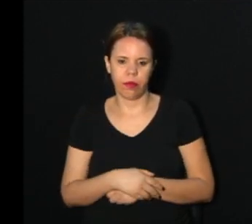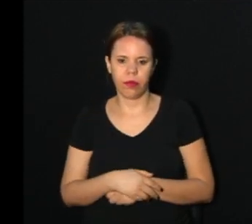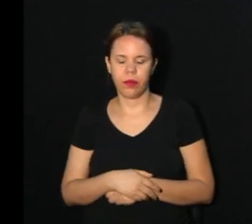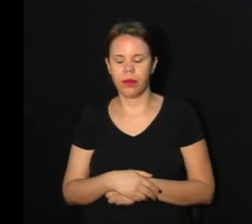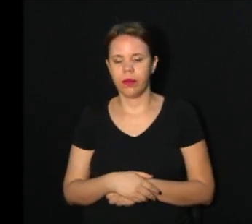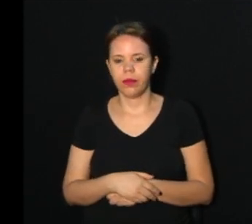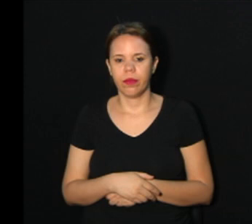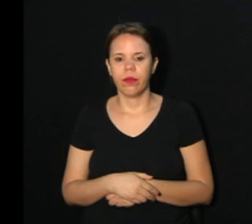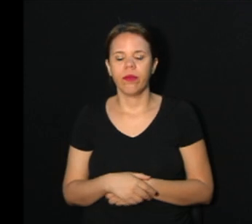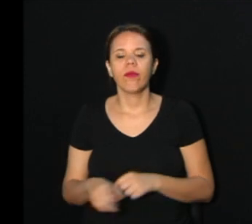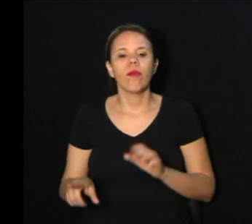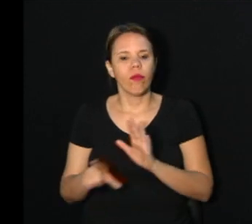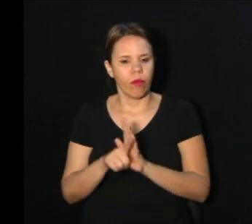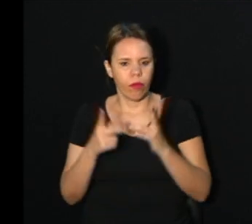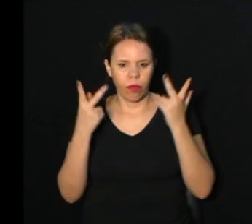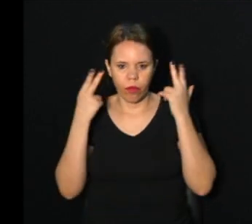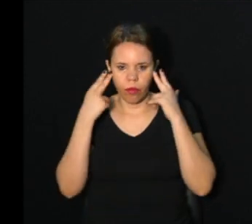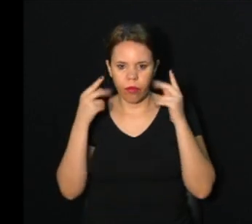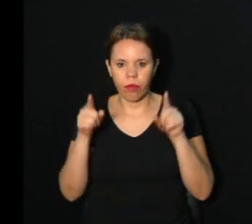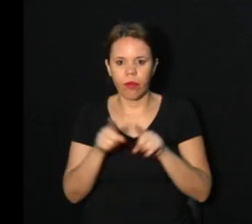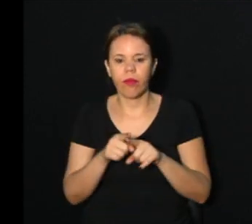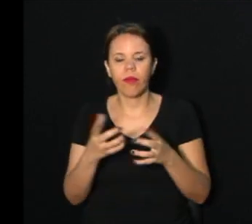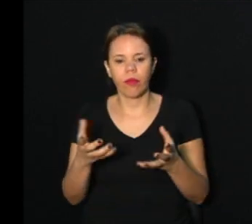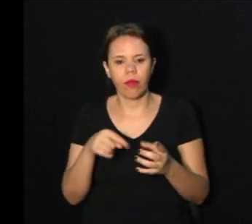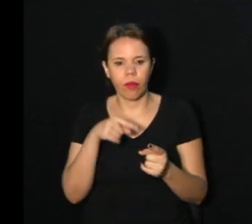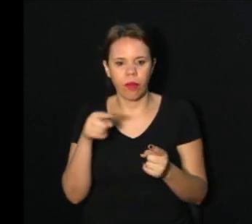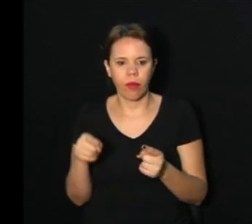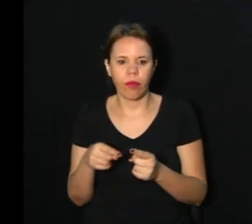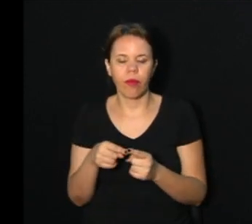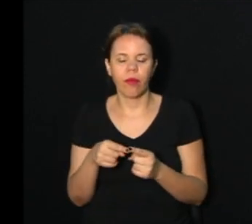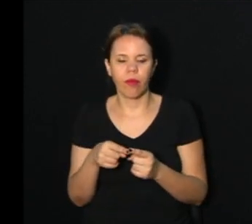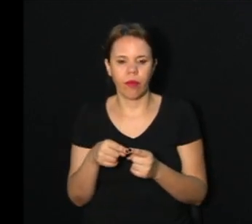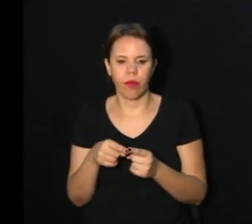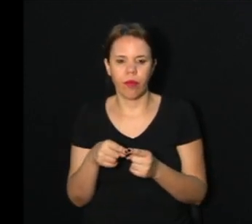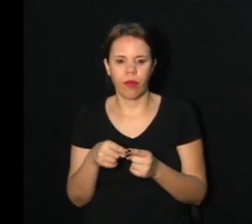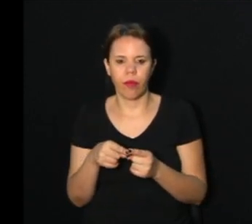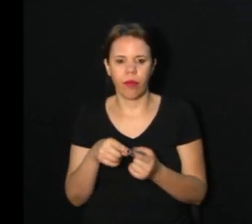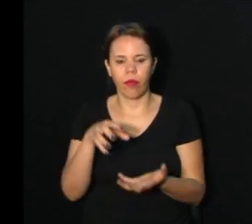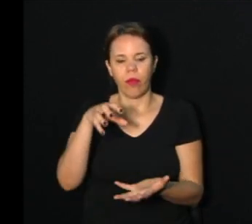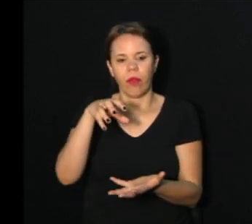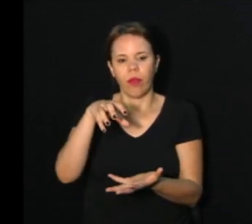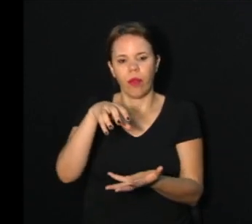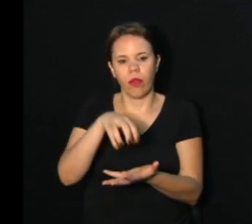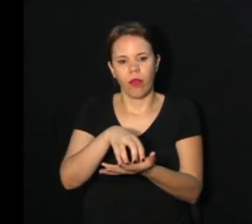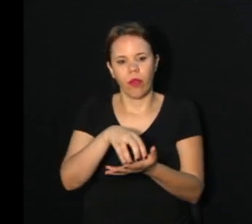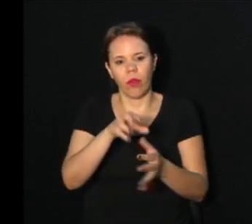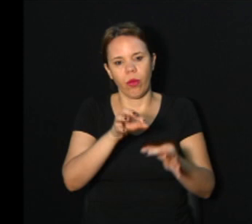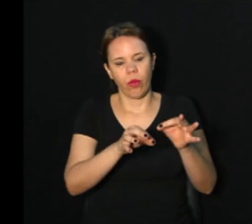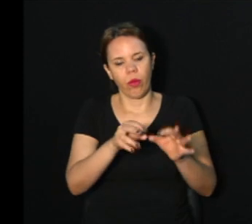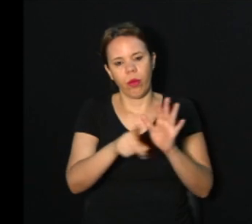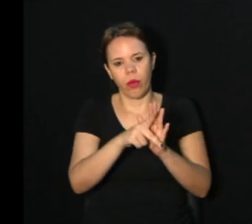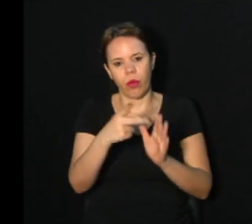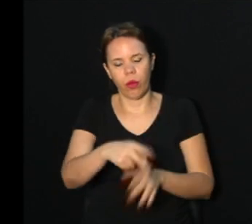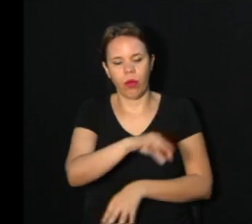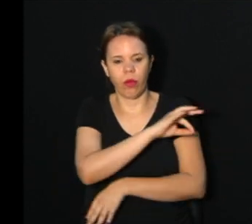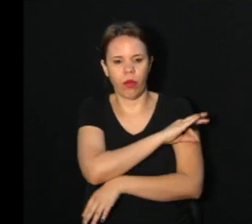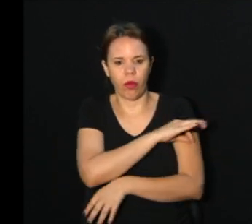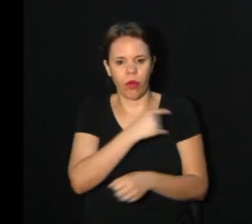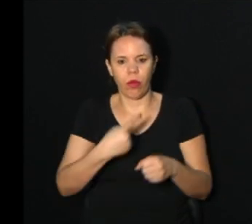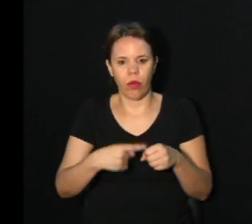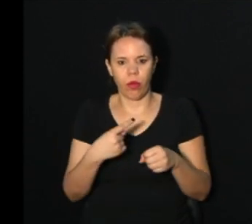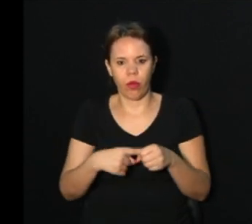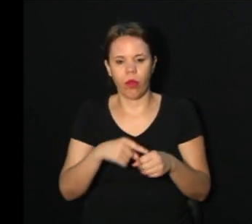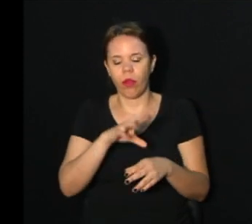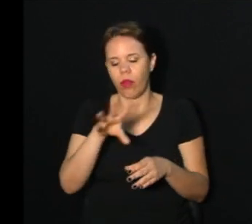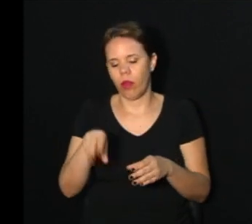Ainda, a lei orgânica prevê que a Procuradoria-Geral do município será composta por um